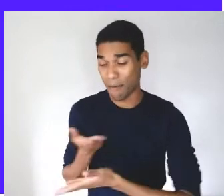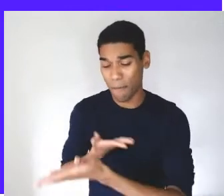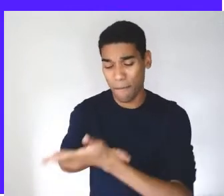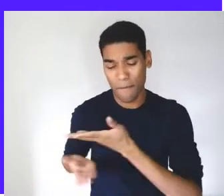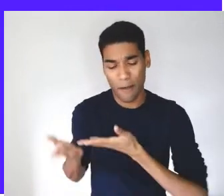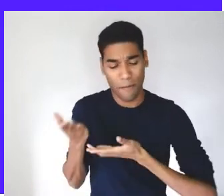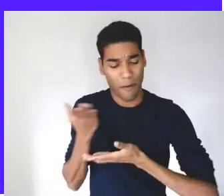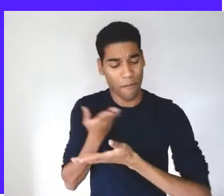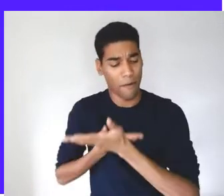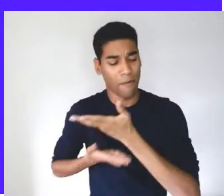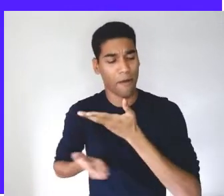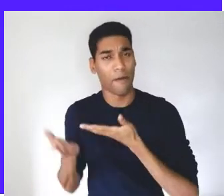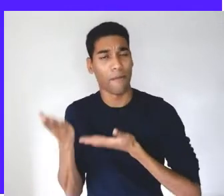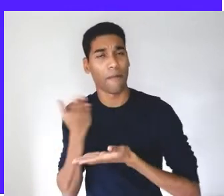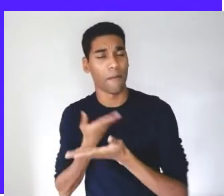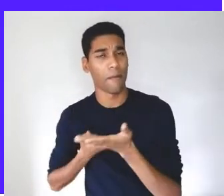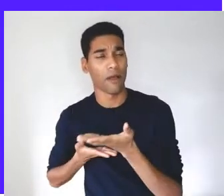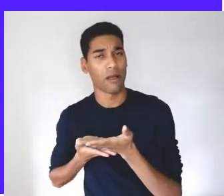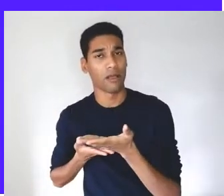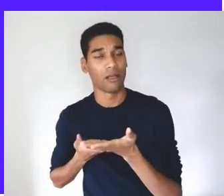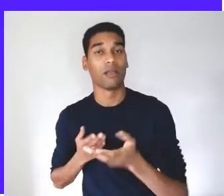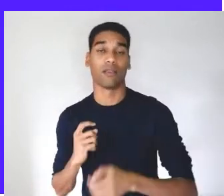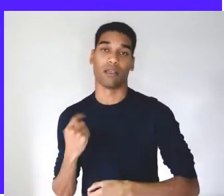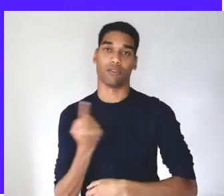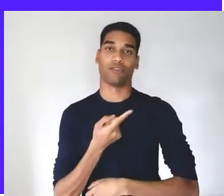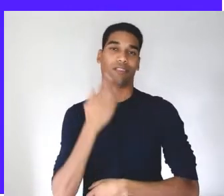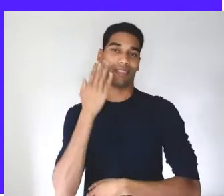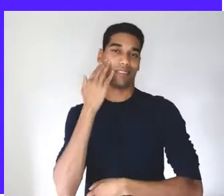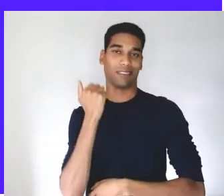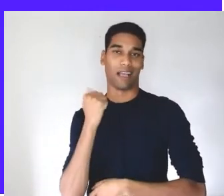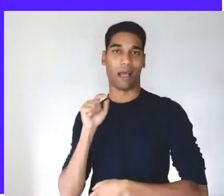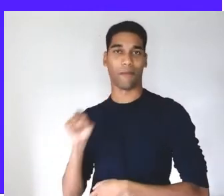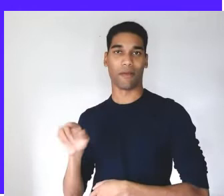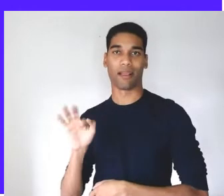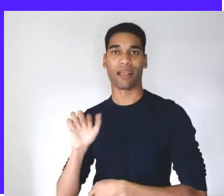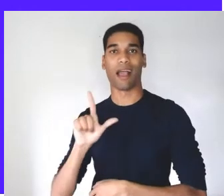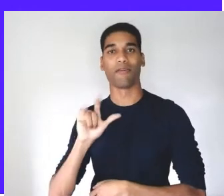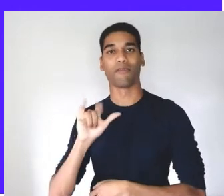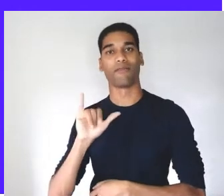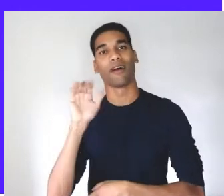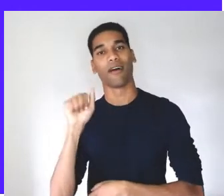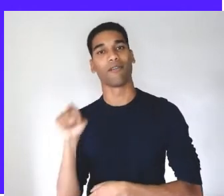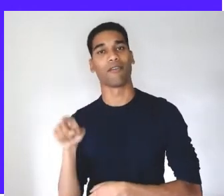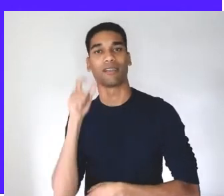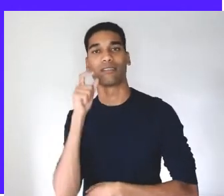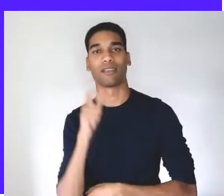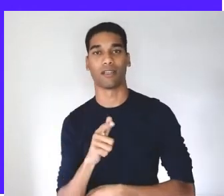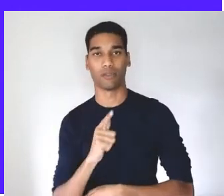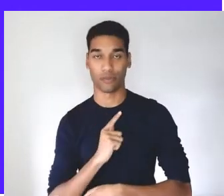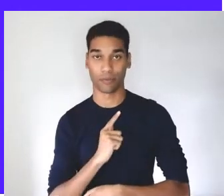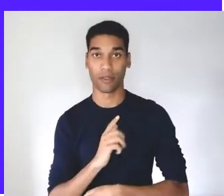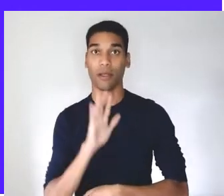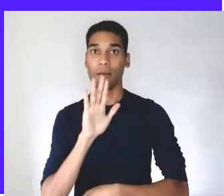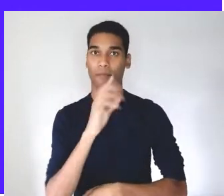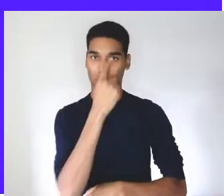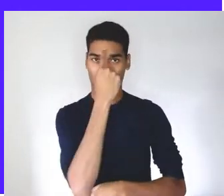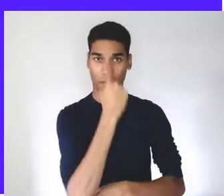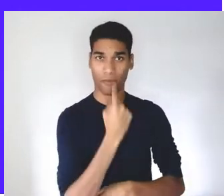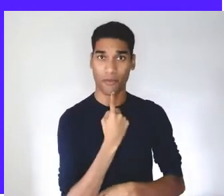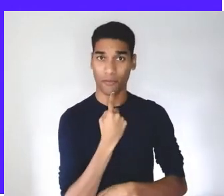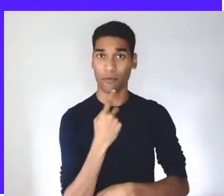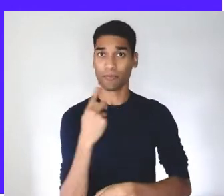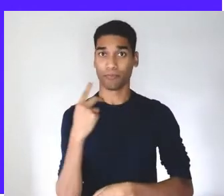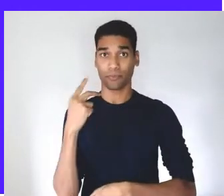comunica e sabe que a Flávia vai ter interesse, mas não é só esse perfil. Tem um perfil de jornalista que não é, né, que não